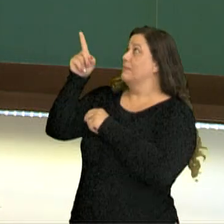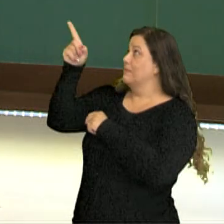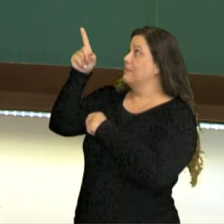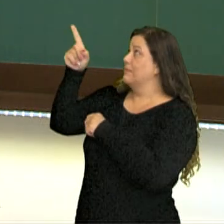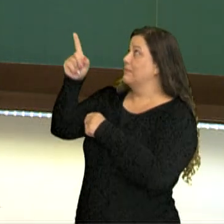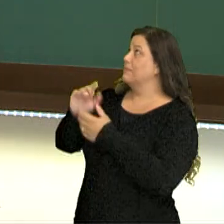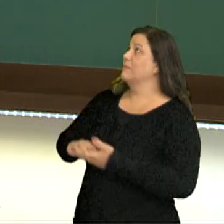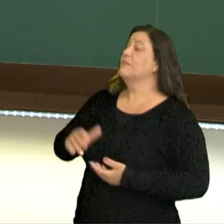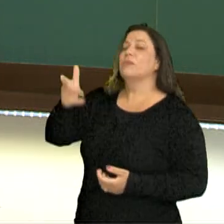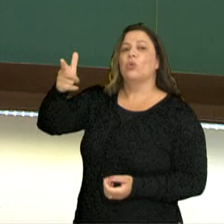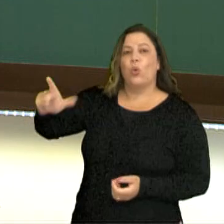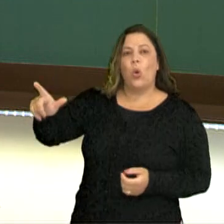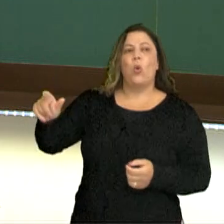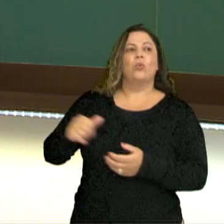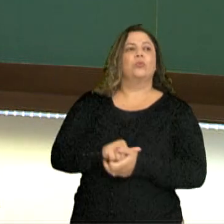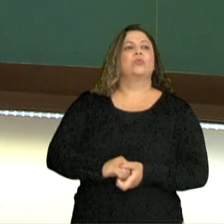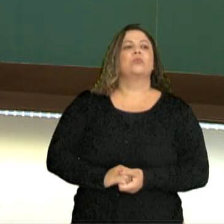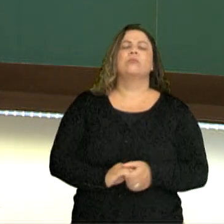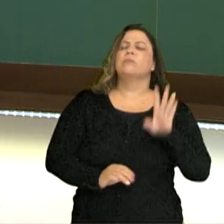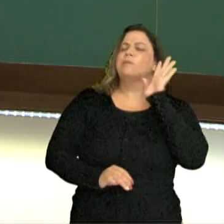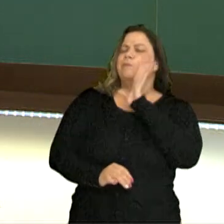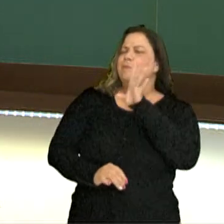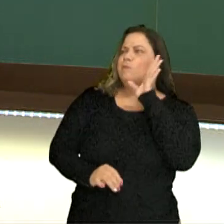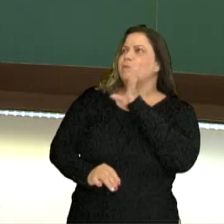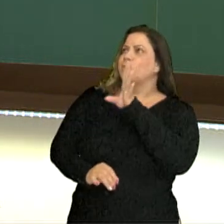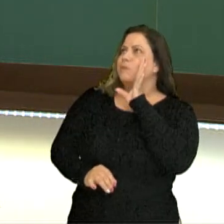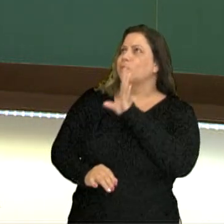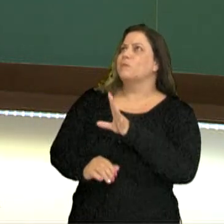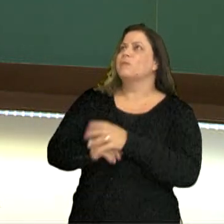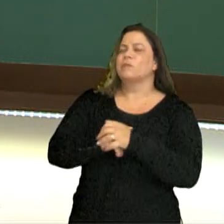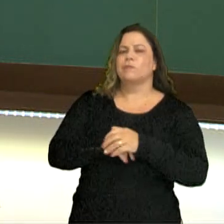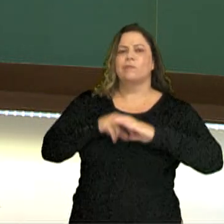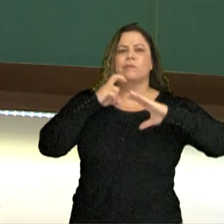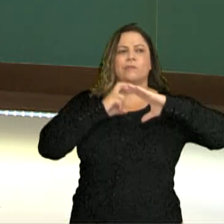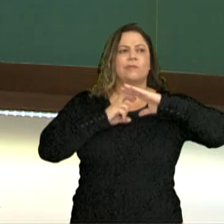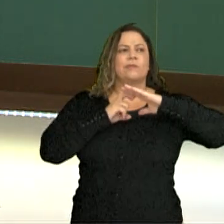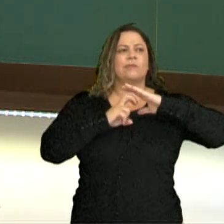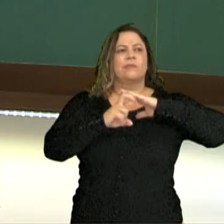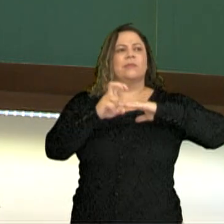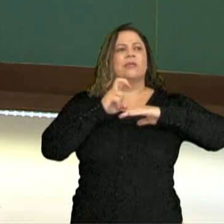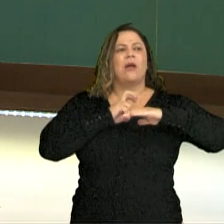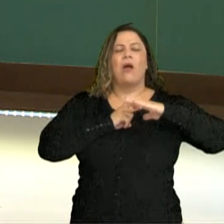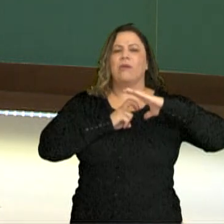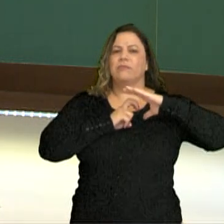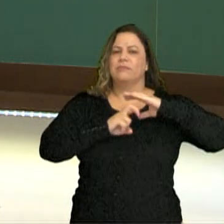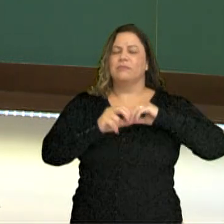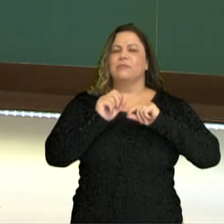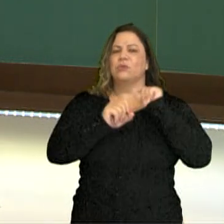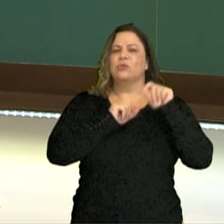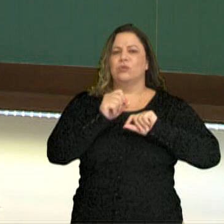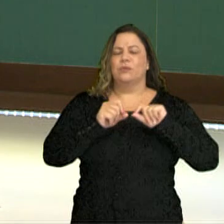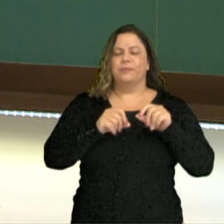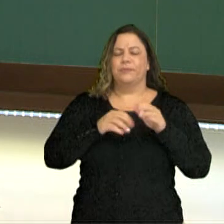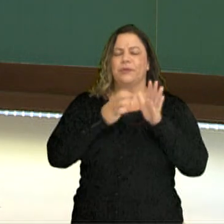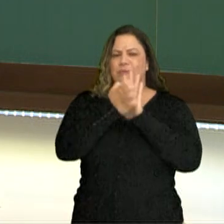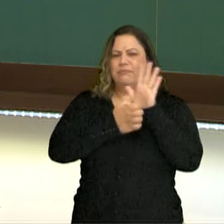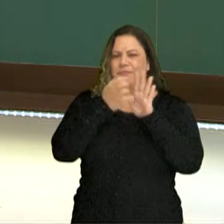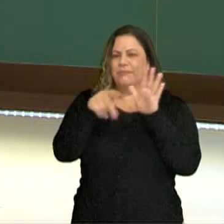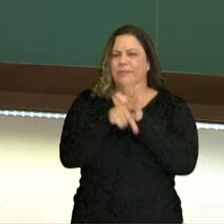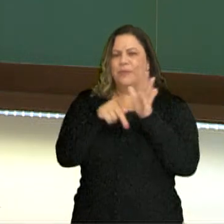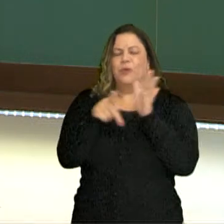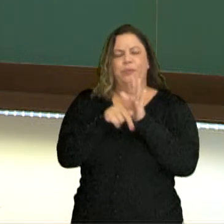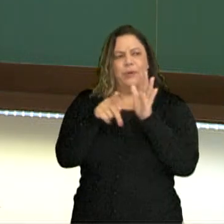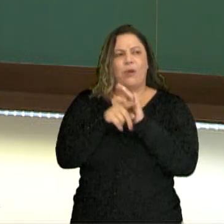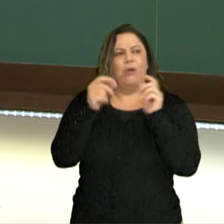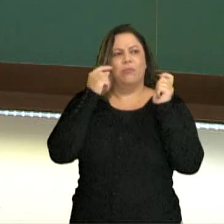outra obra dele, olha que legal, né, gente? Um bondinho, aí ele desenhou, colocou sobre o trilho, olha aqui se vocês observarem o trilho real, e aí o